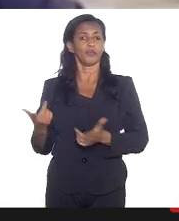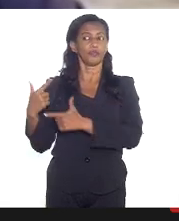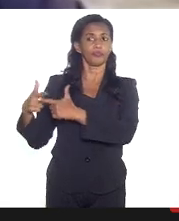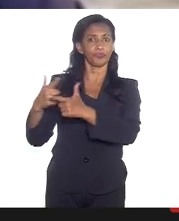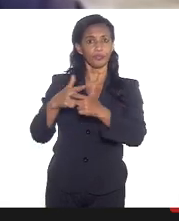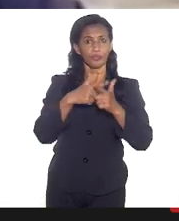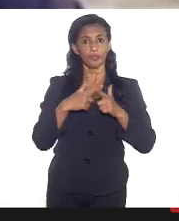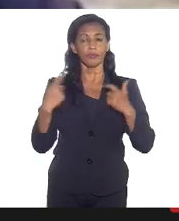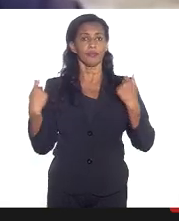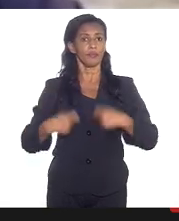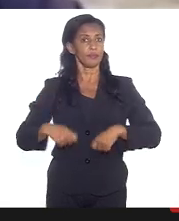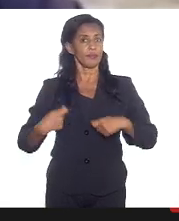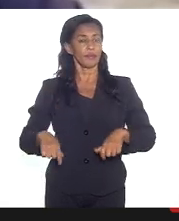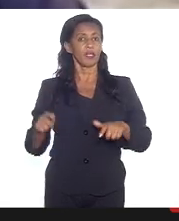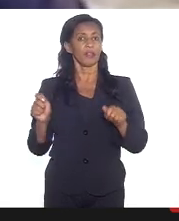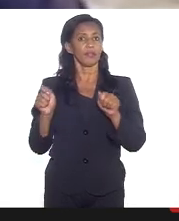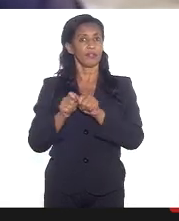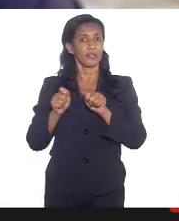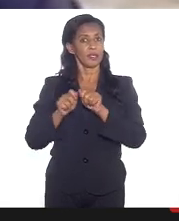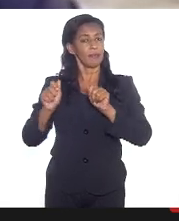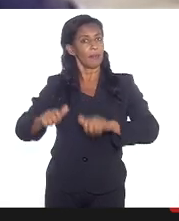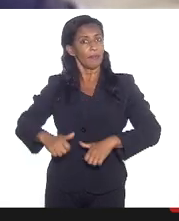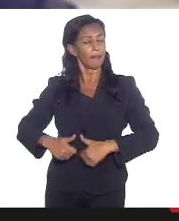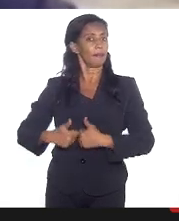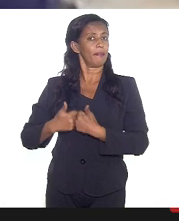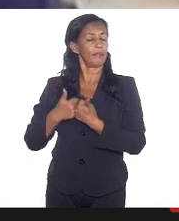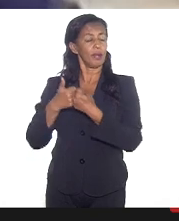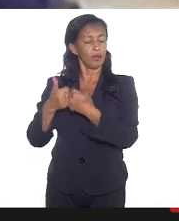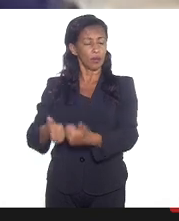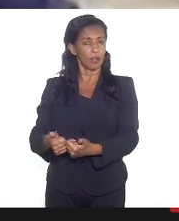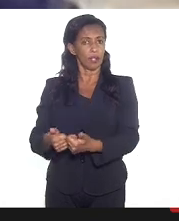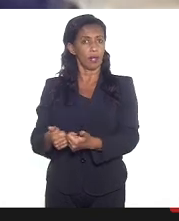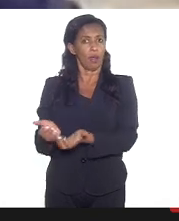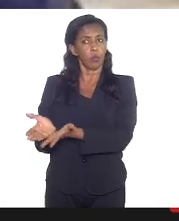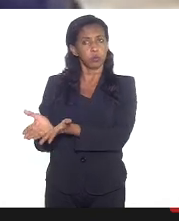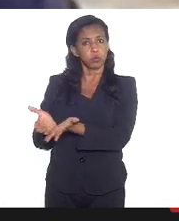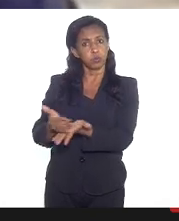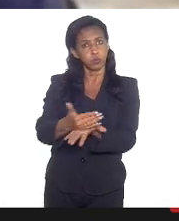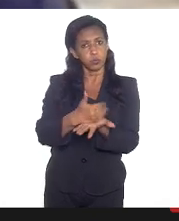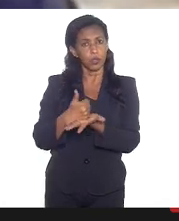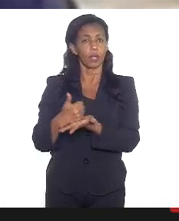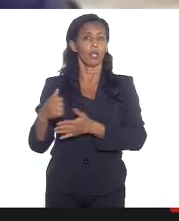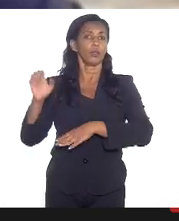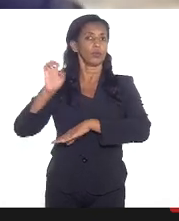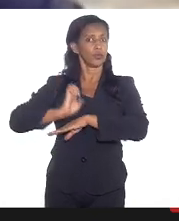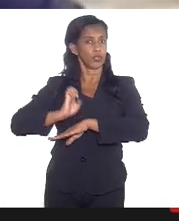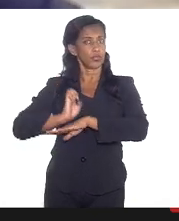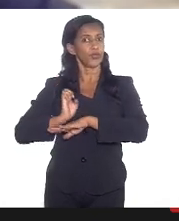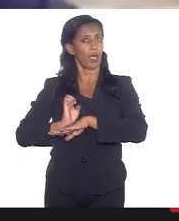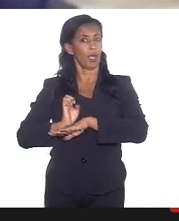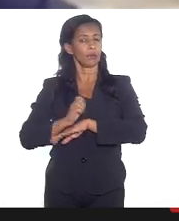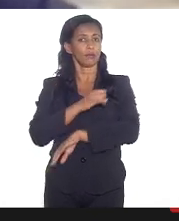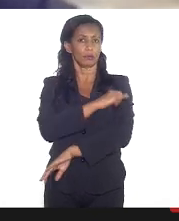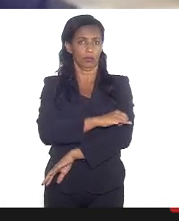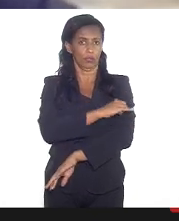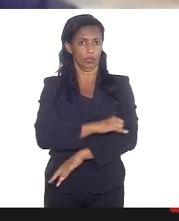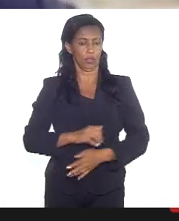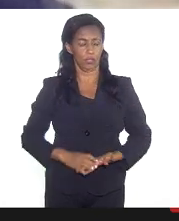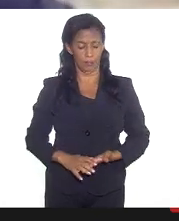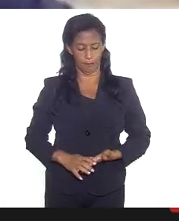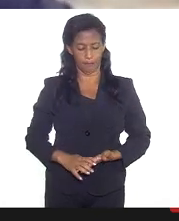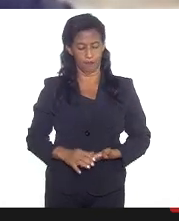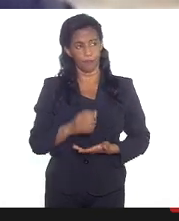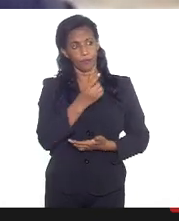que é preciso fazer para melhorar a arrecadação do Estado do Rio de Janeiro. A